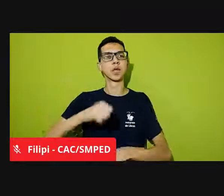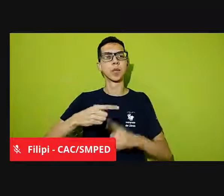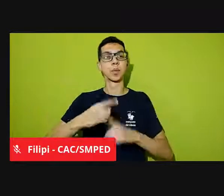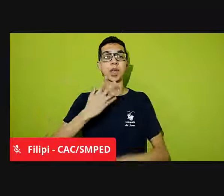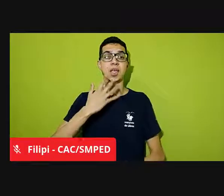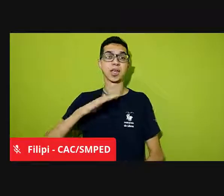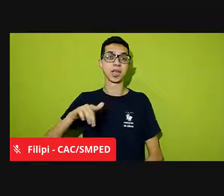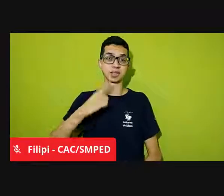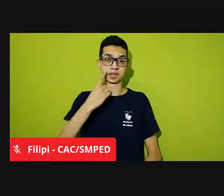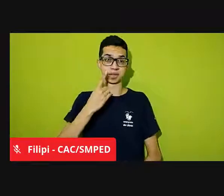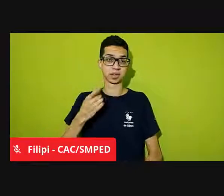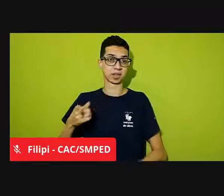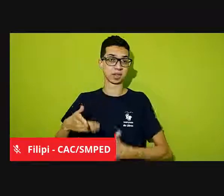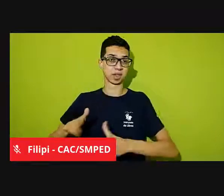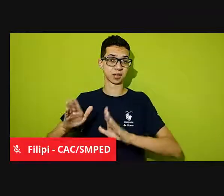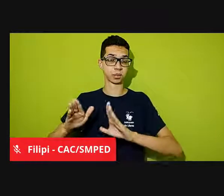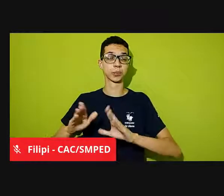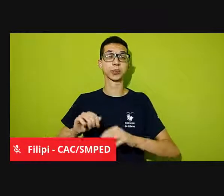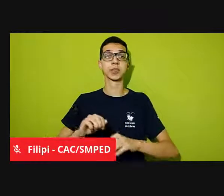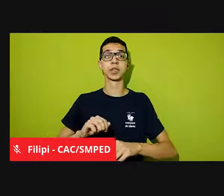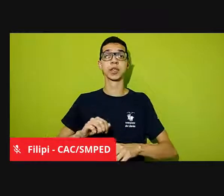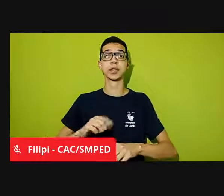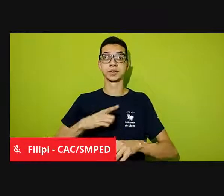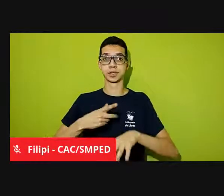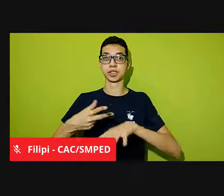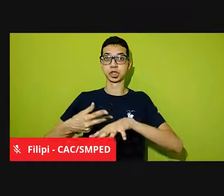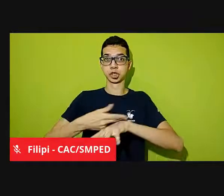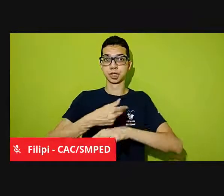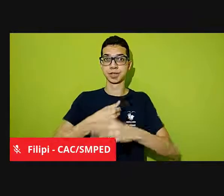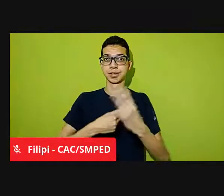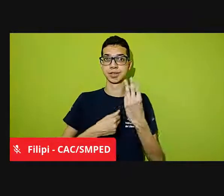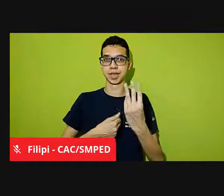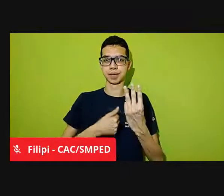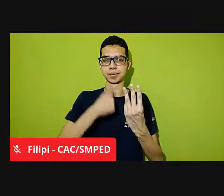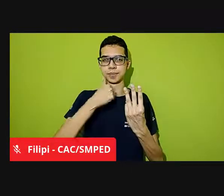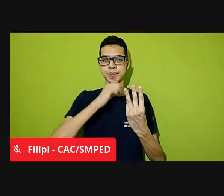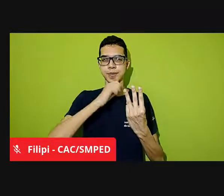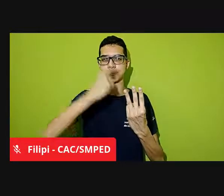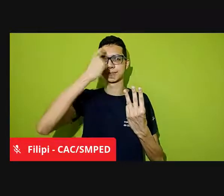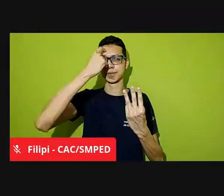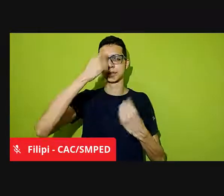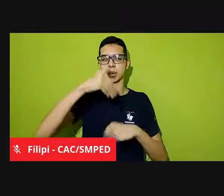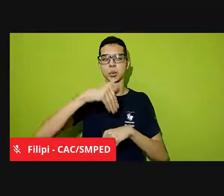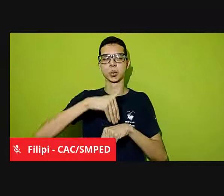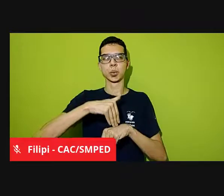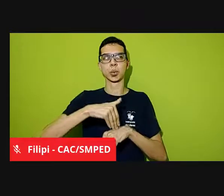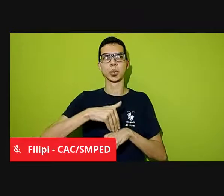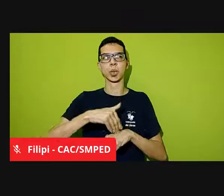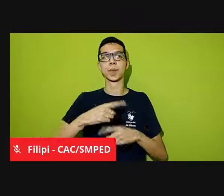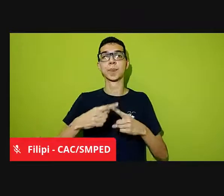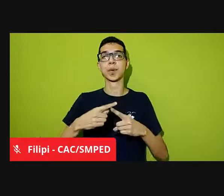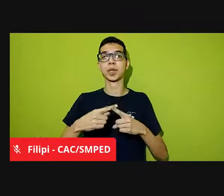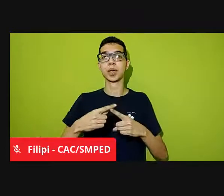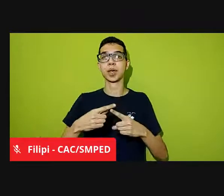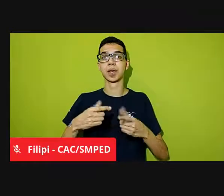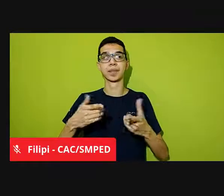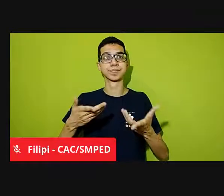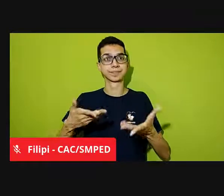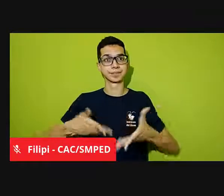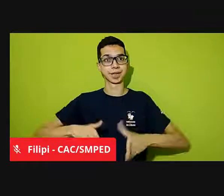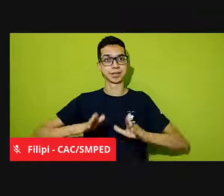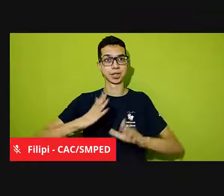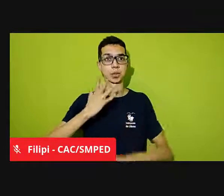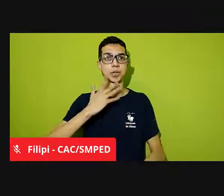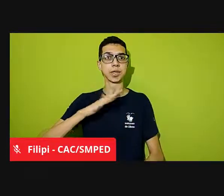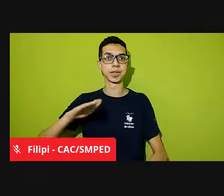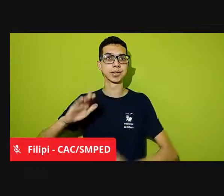13 cirurgias e minha mãe carregando esses aspectos de culpa por achar que tinha gerado uma criança com deficiência. Então, a partir